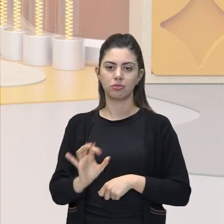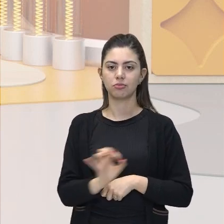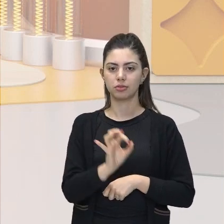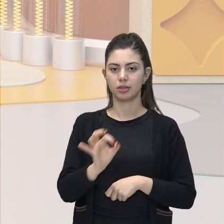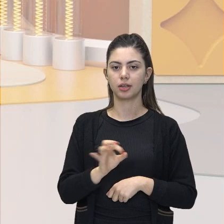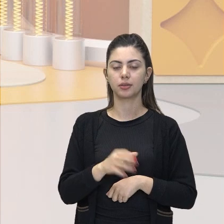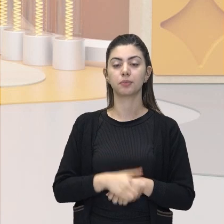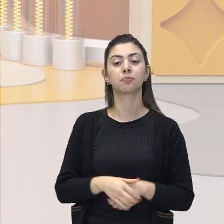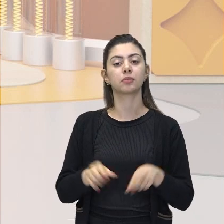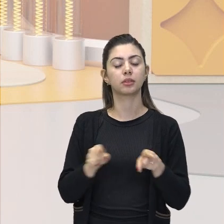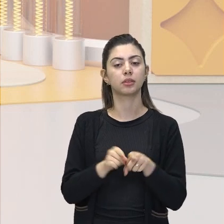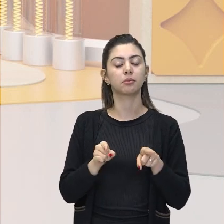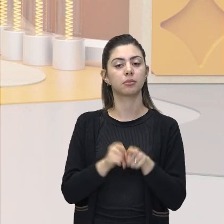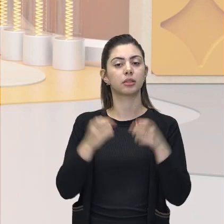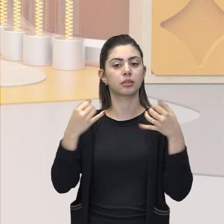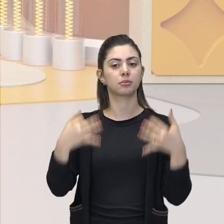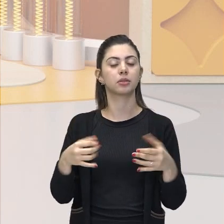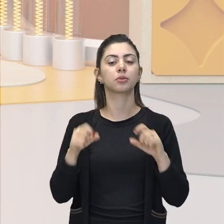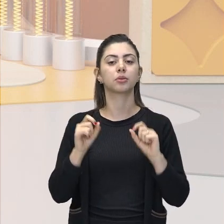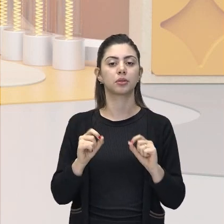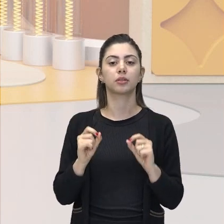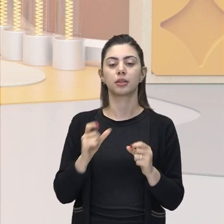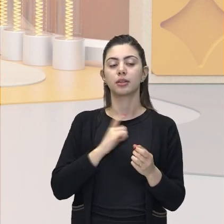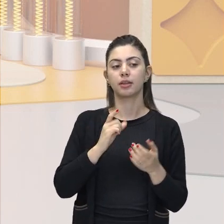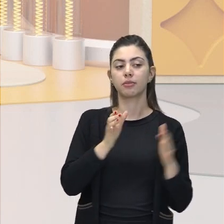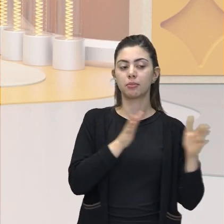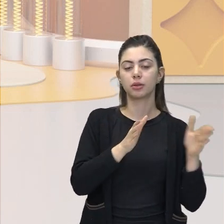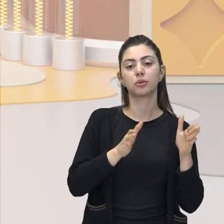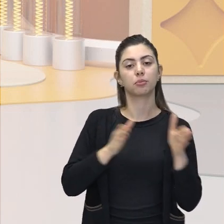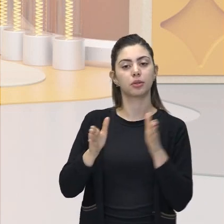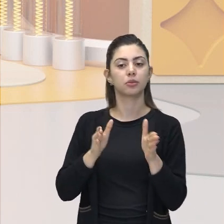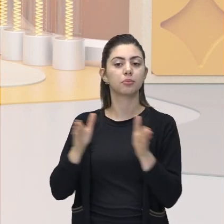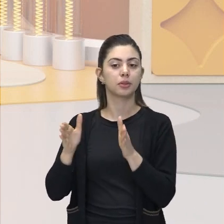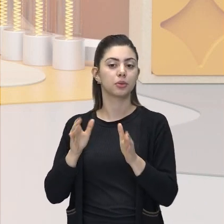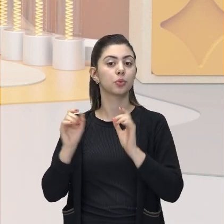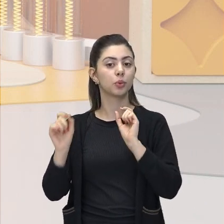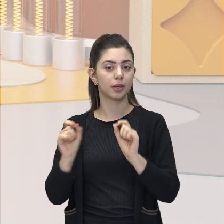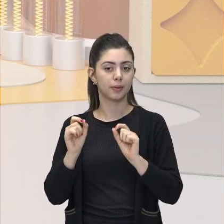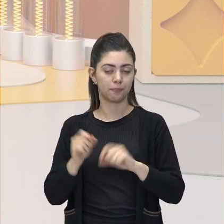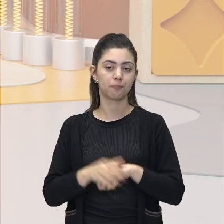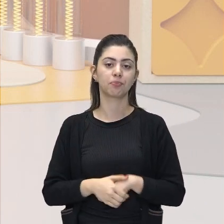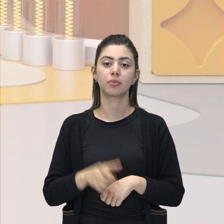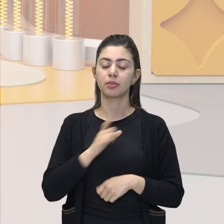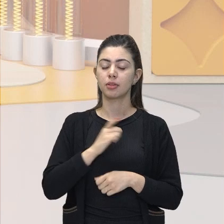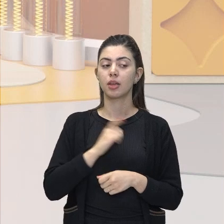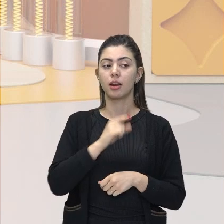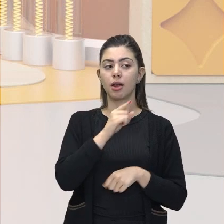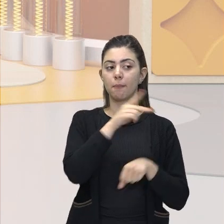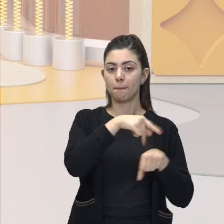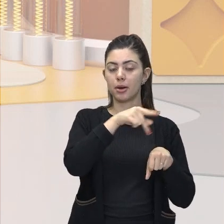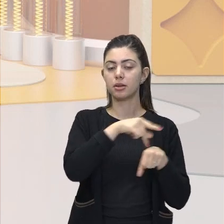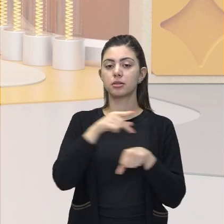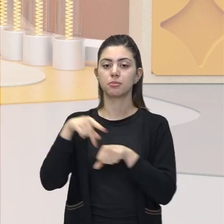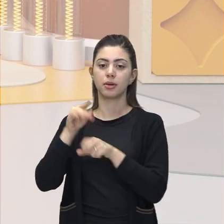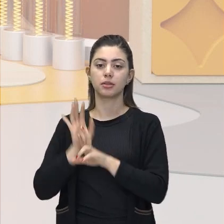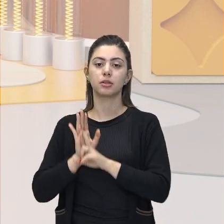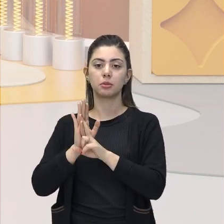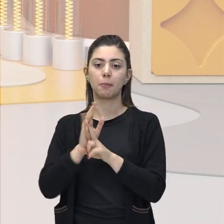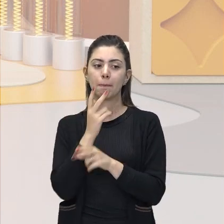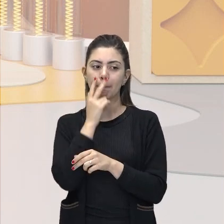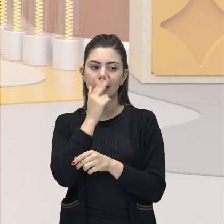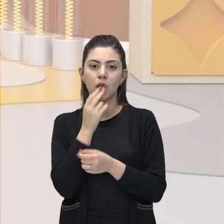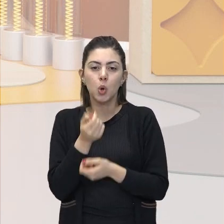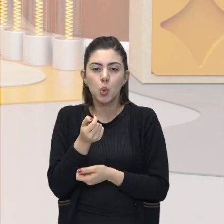Destaco também que em diversos momentos nós tivemos ali essas superpotências muito perto de um confronto